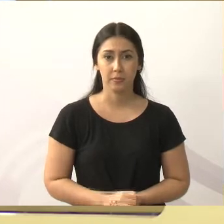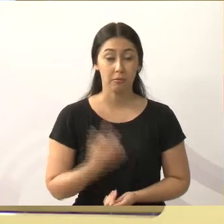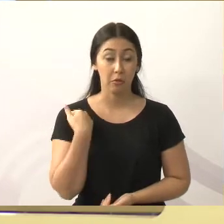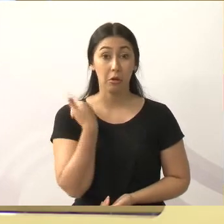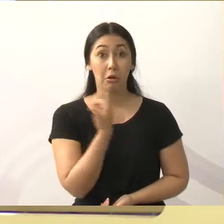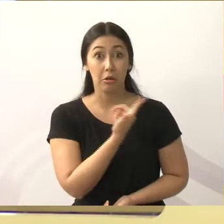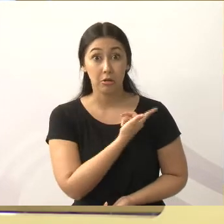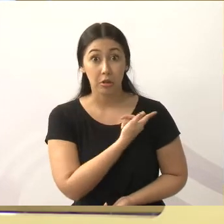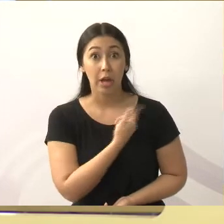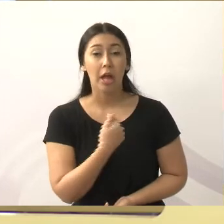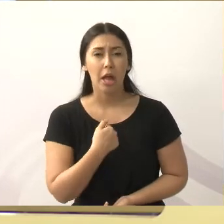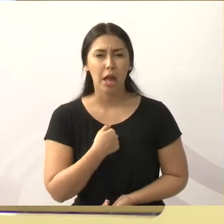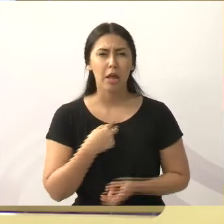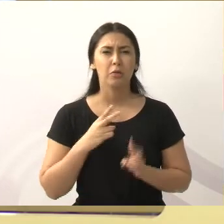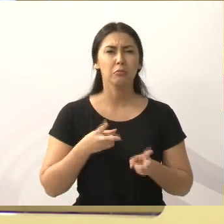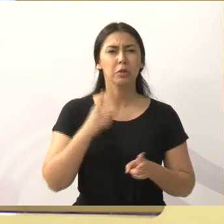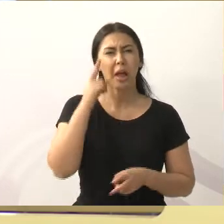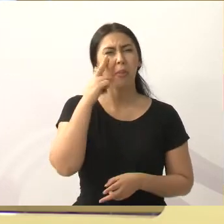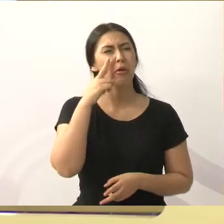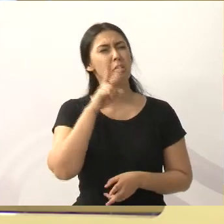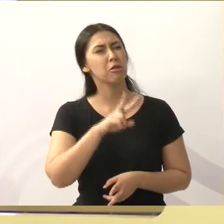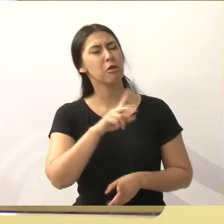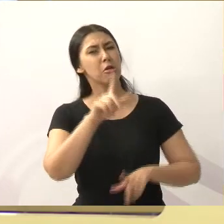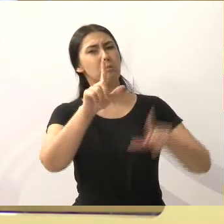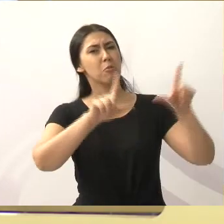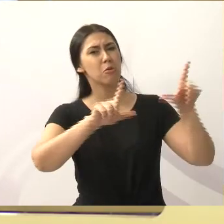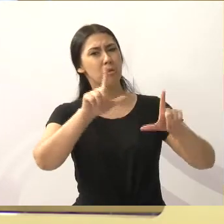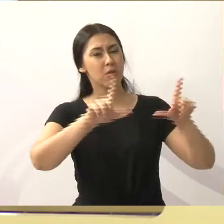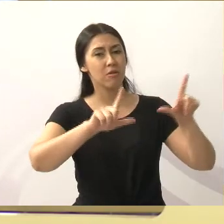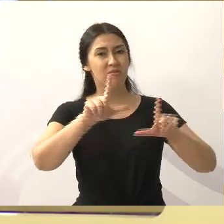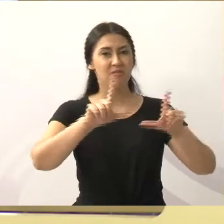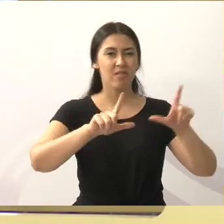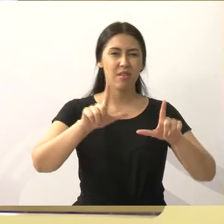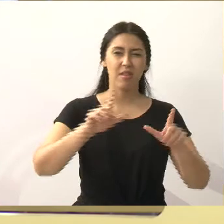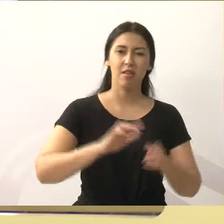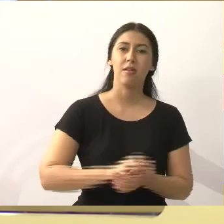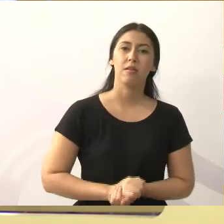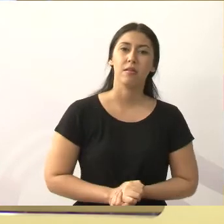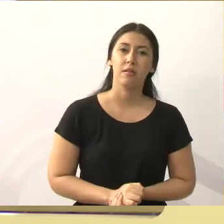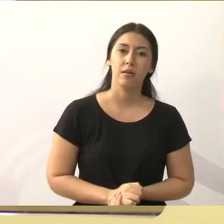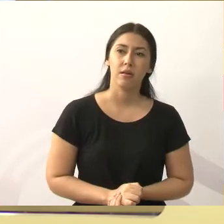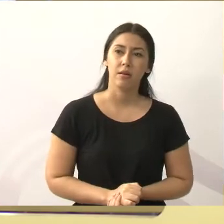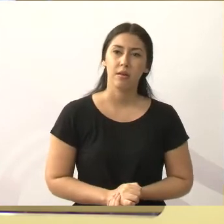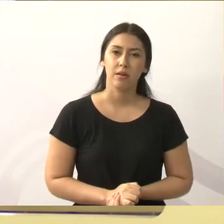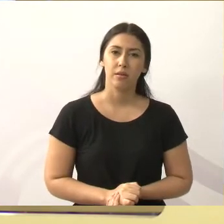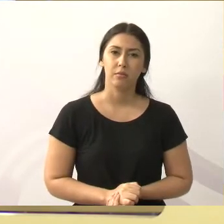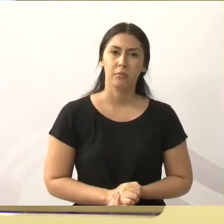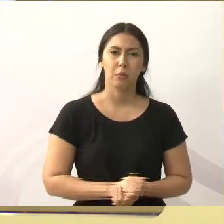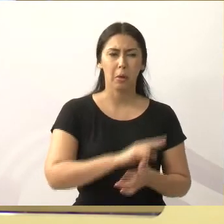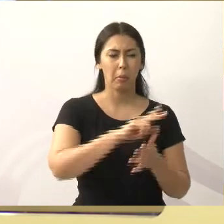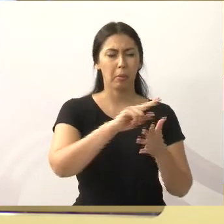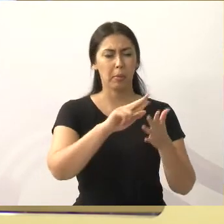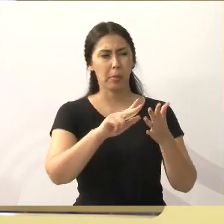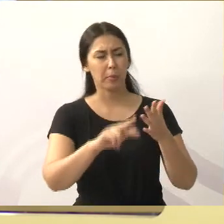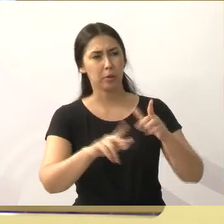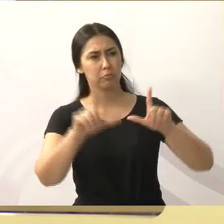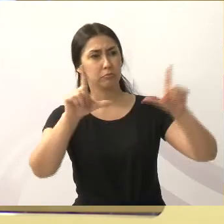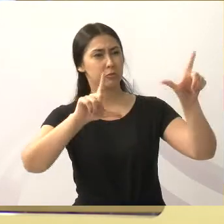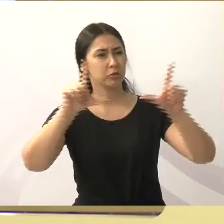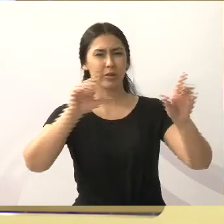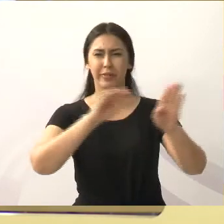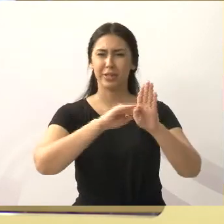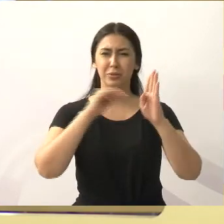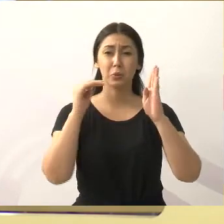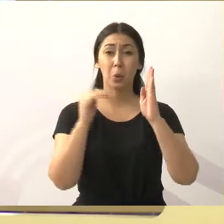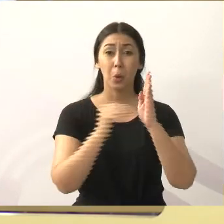Eu tenho assistido a Vanguarda, a Band Vale, a Record. Todos